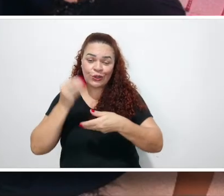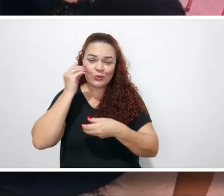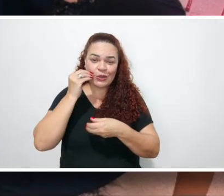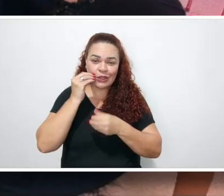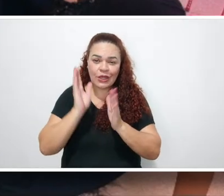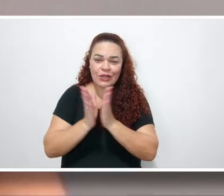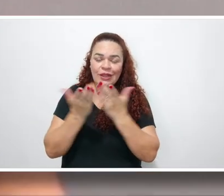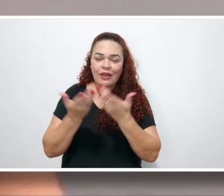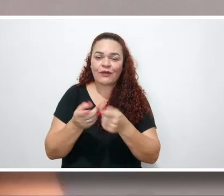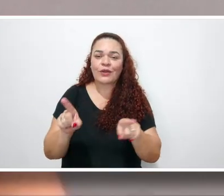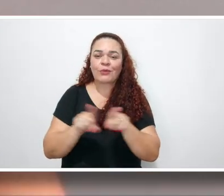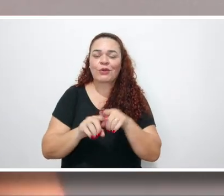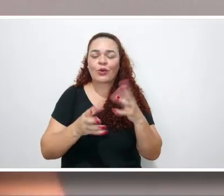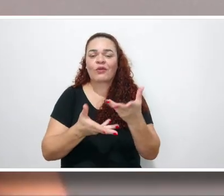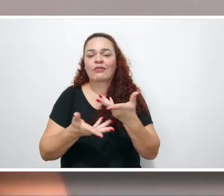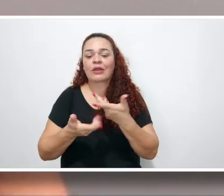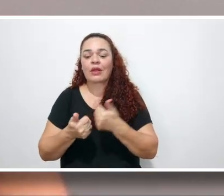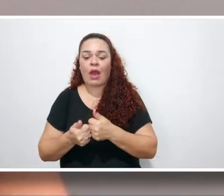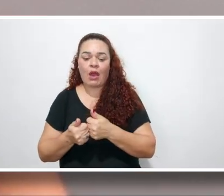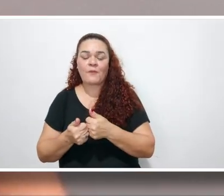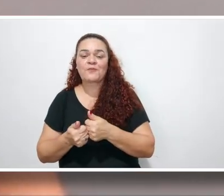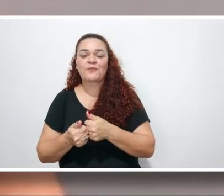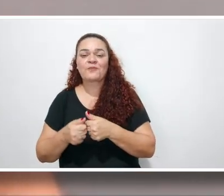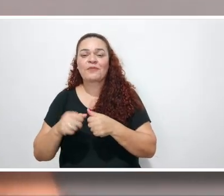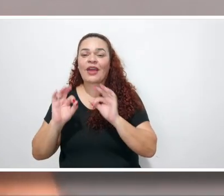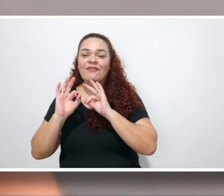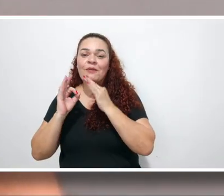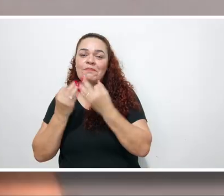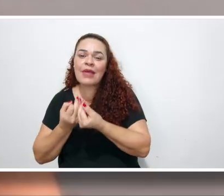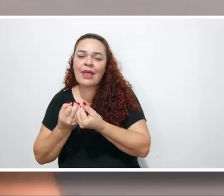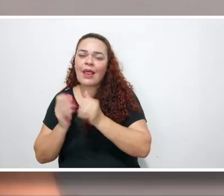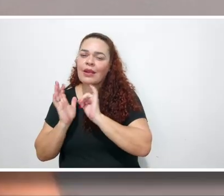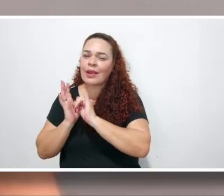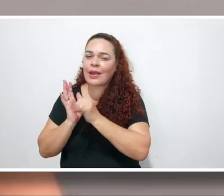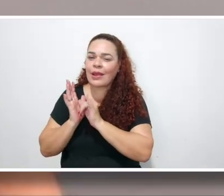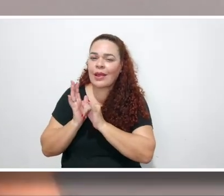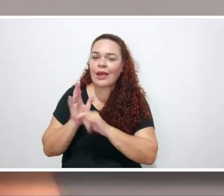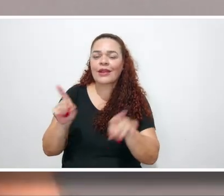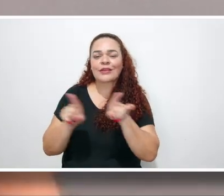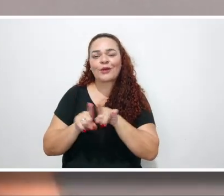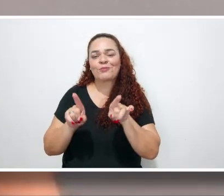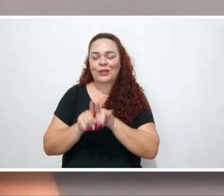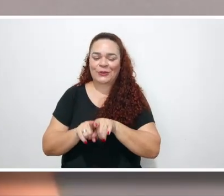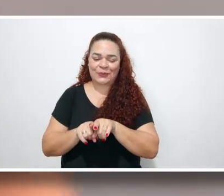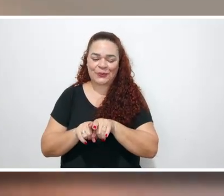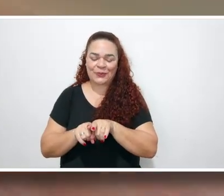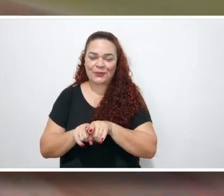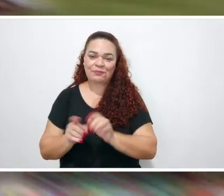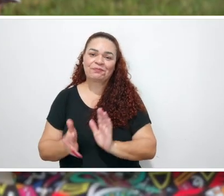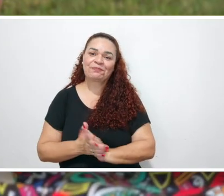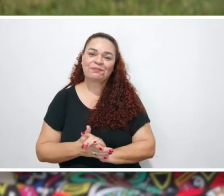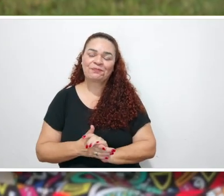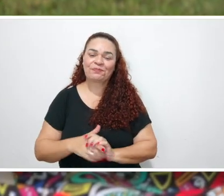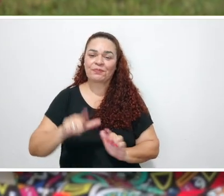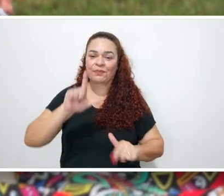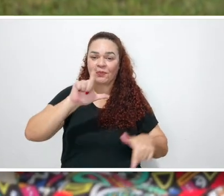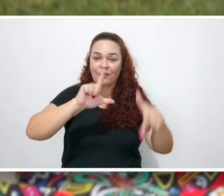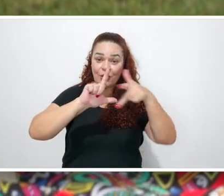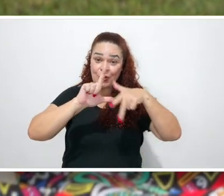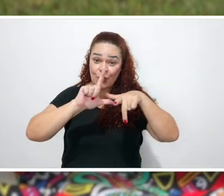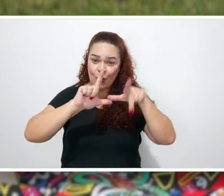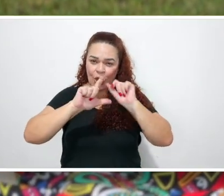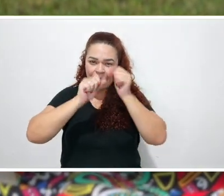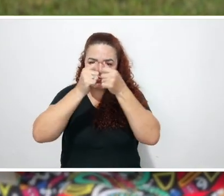experiências. E também convidar os pais para que contem as histórias, sejam também contadores de história. E o